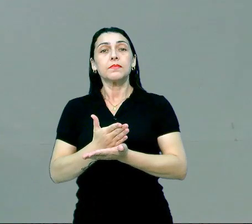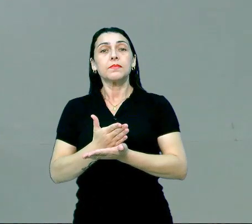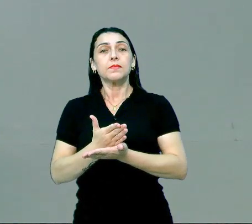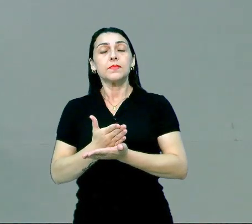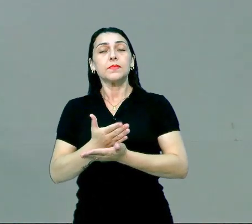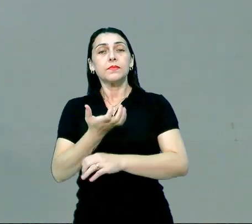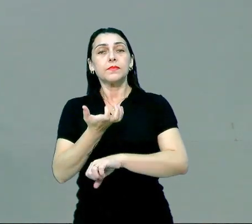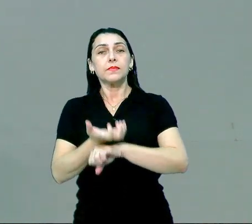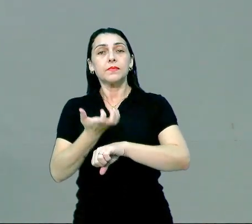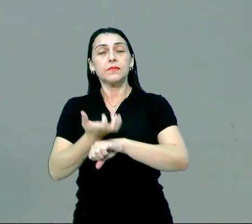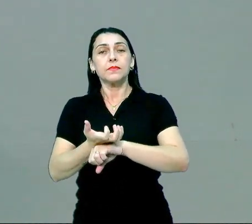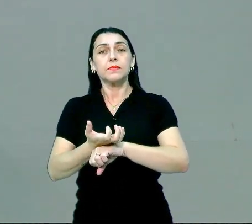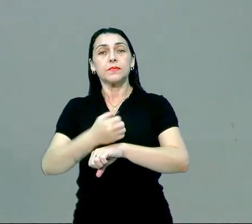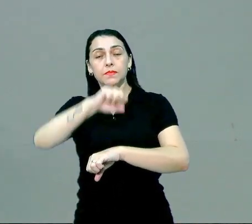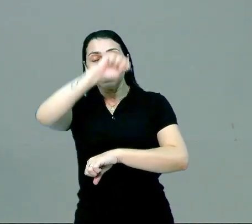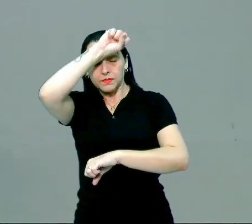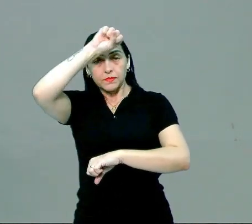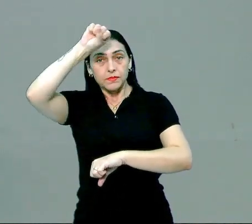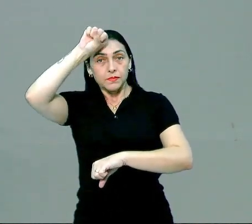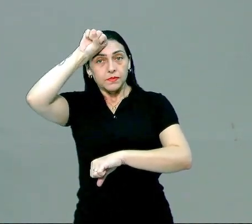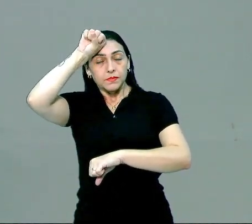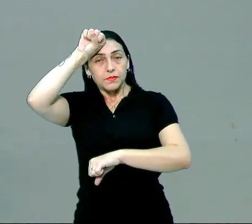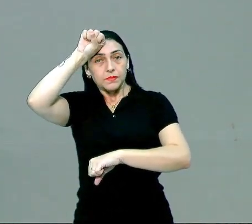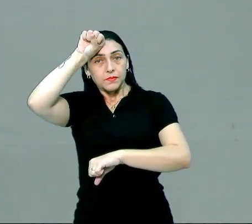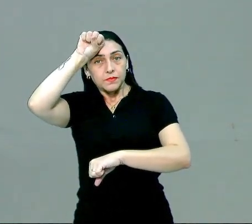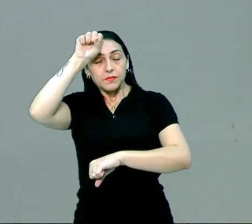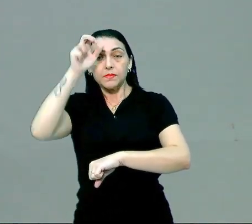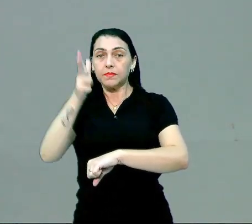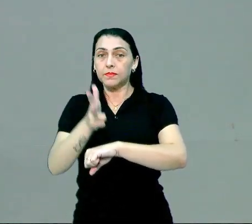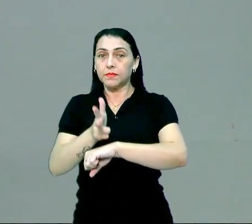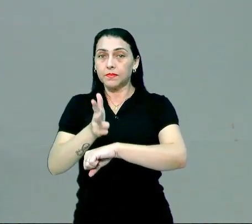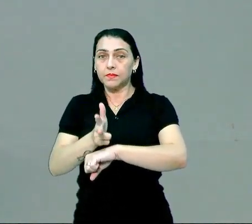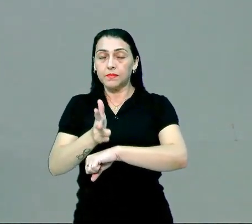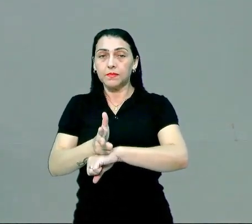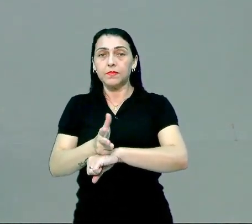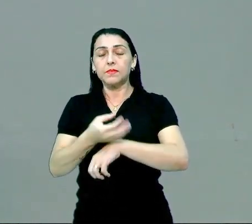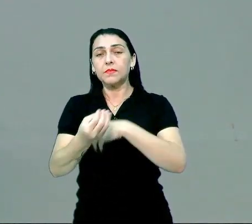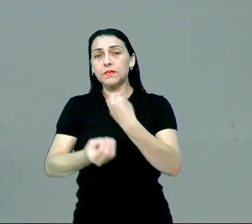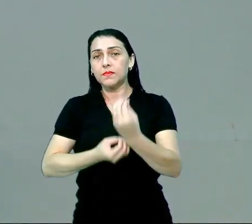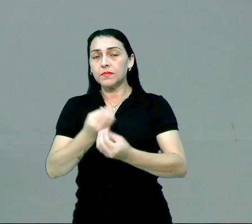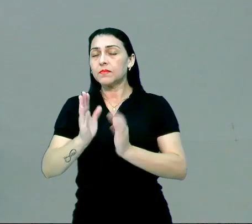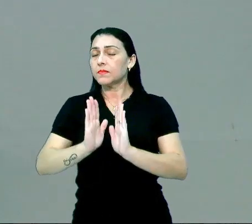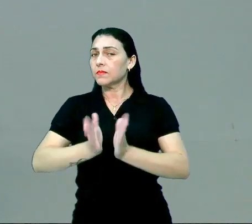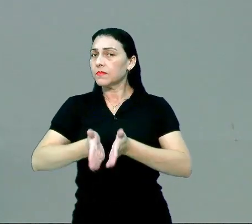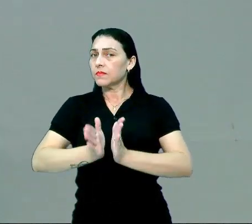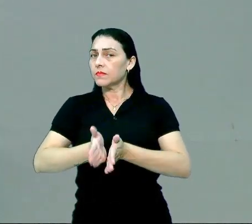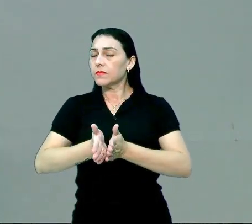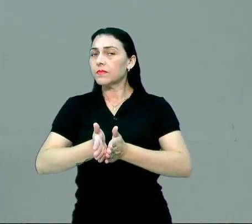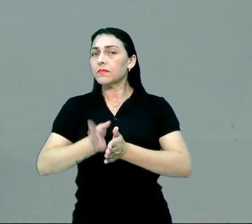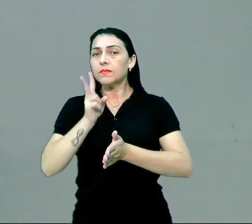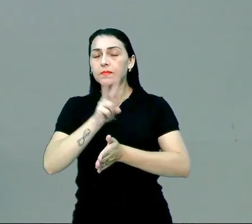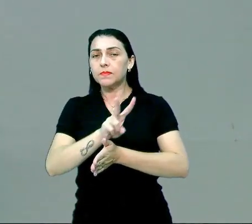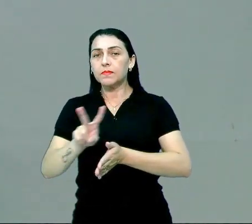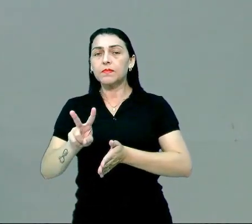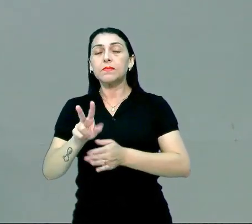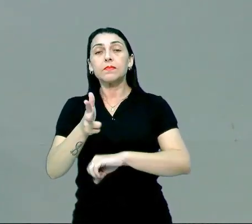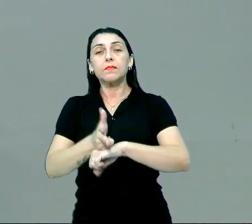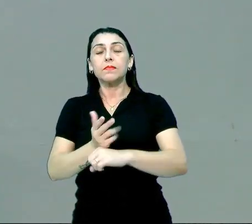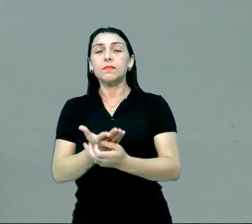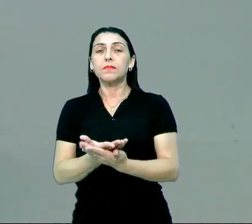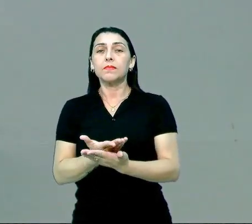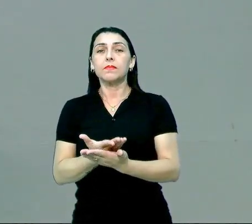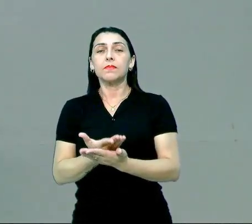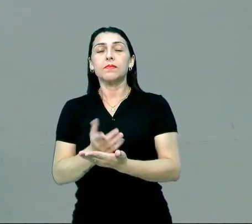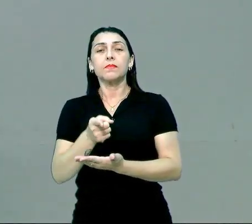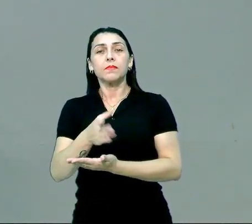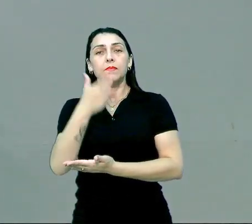a acompanhar a videoaula de Sociologia. E conforme você vem acompanhando as